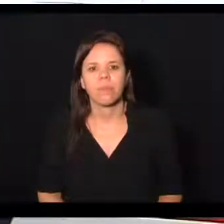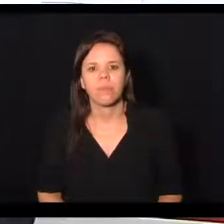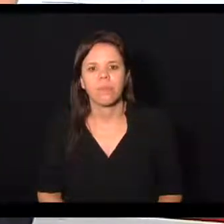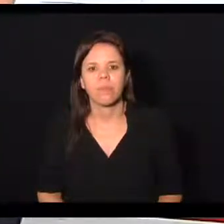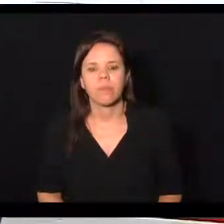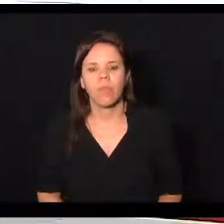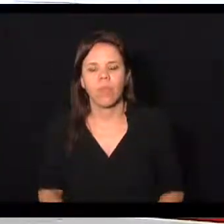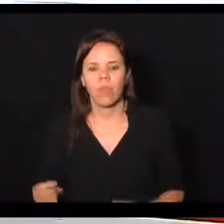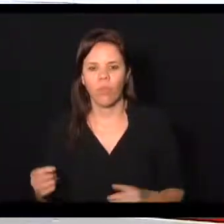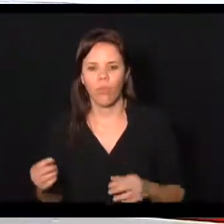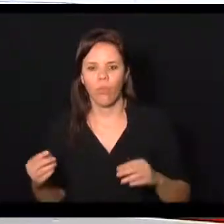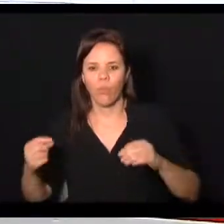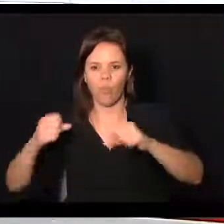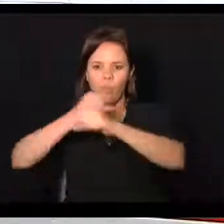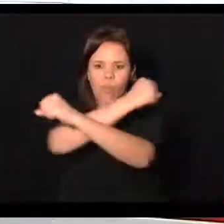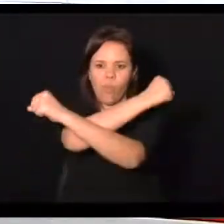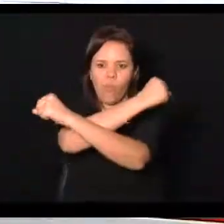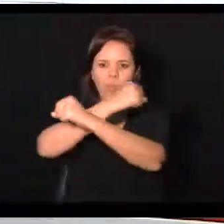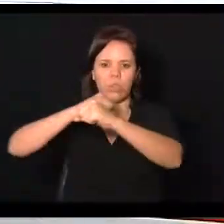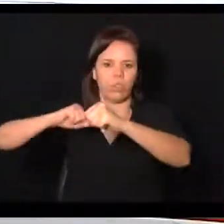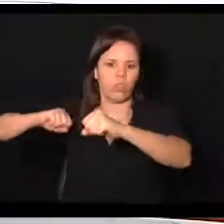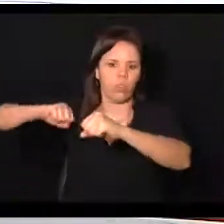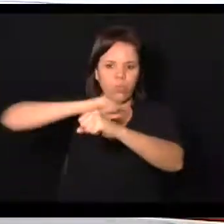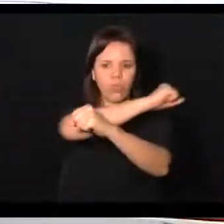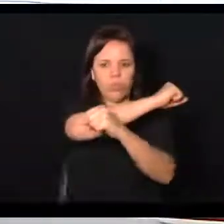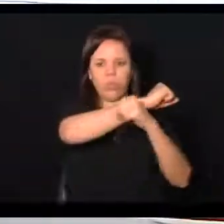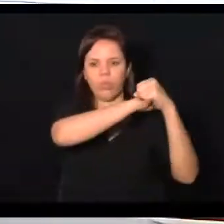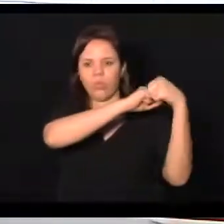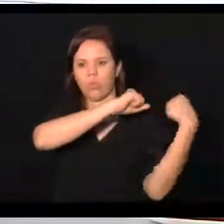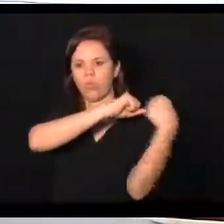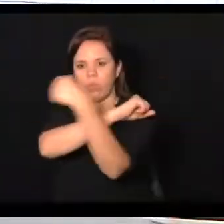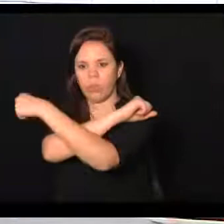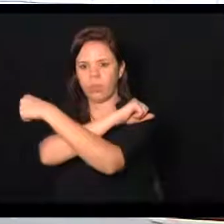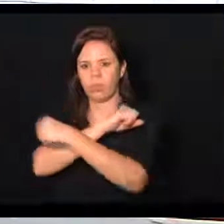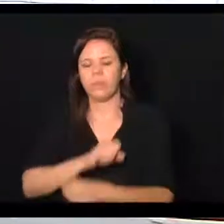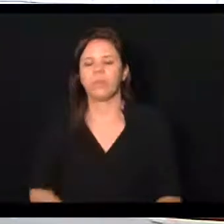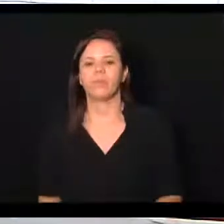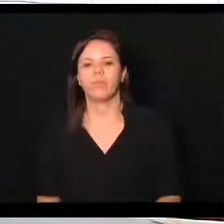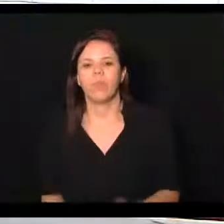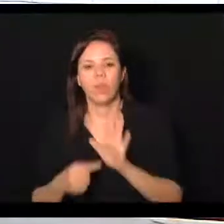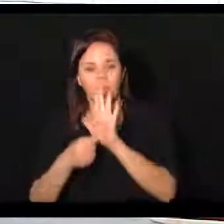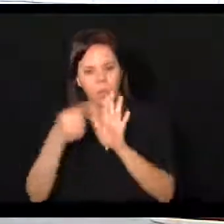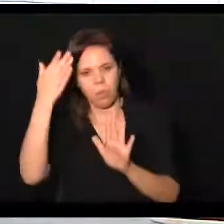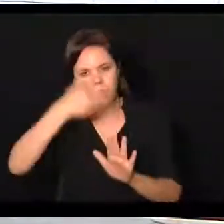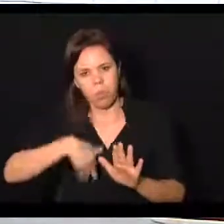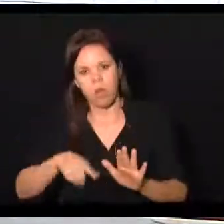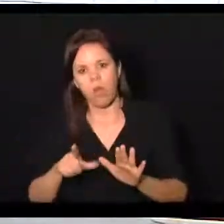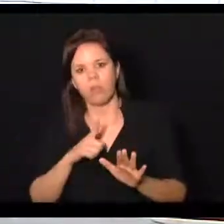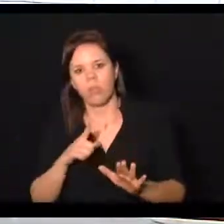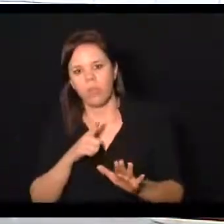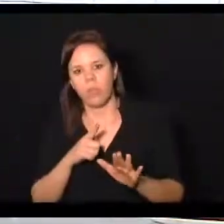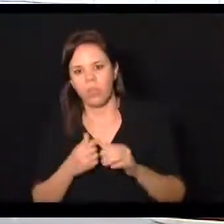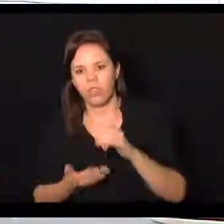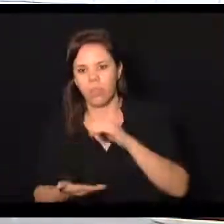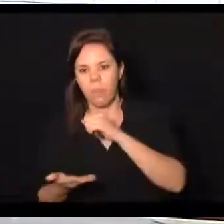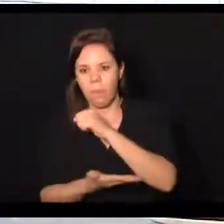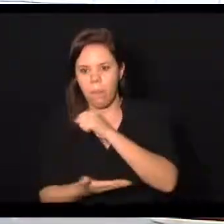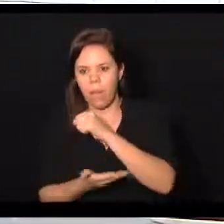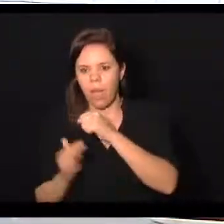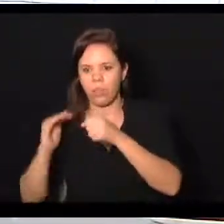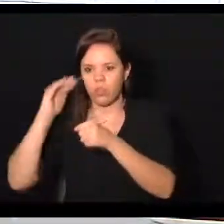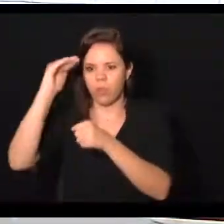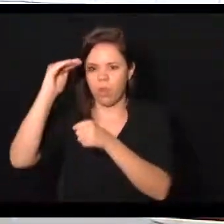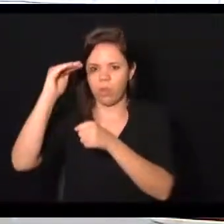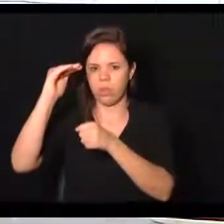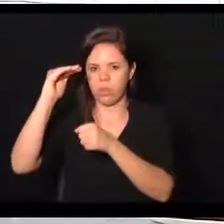O cruzado você gira também, sempre gira, faz o giro do tronco. Tá? E o upper, golpe de baixo para cima. Tá? Acho